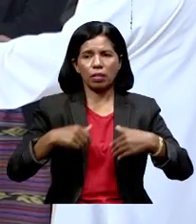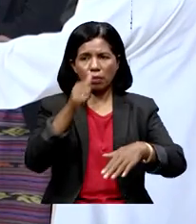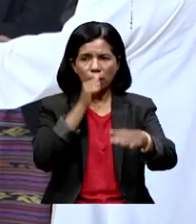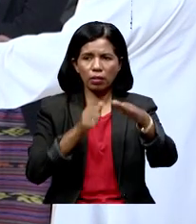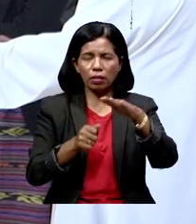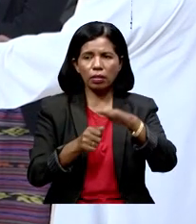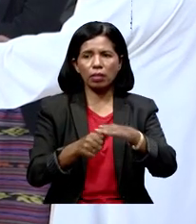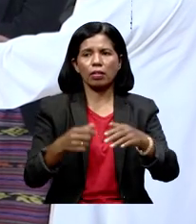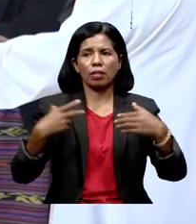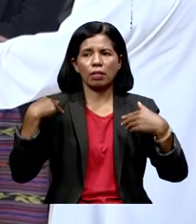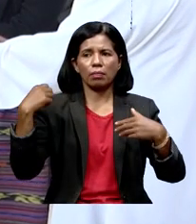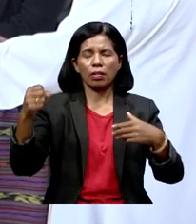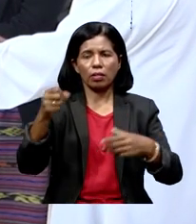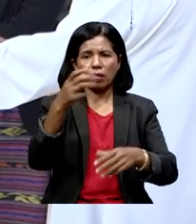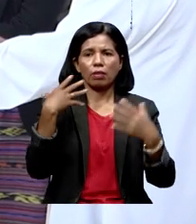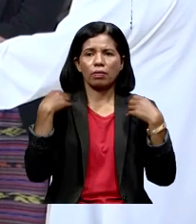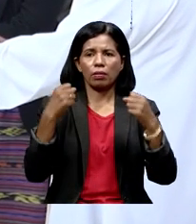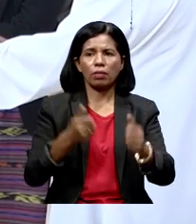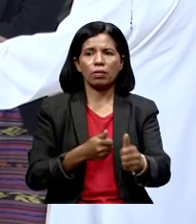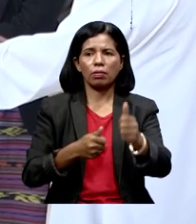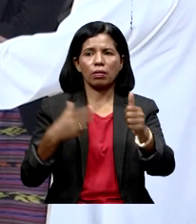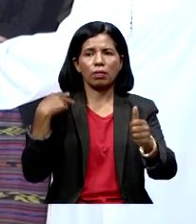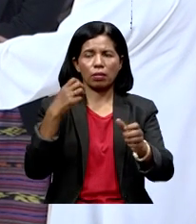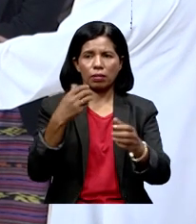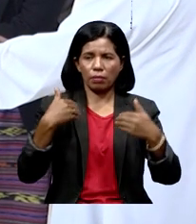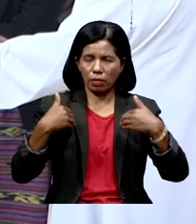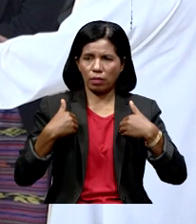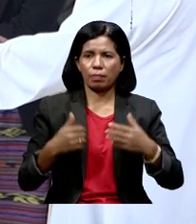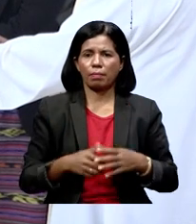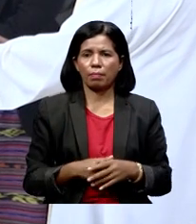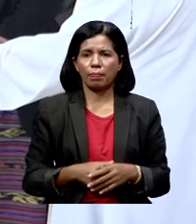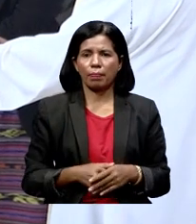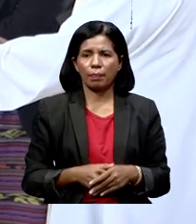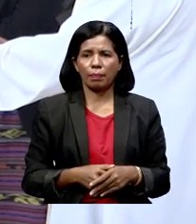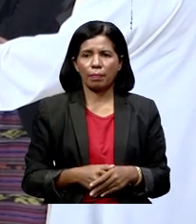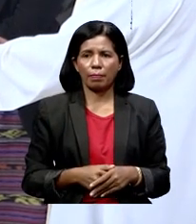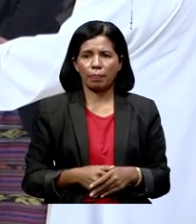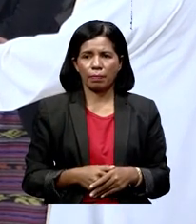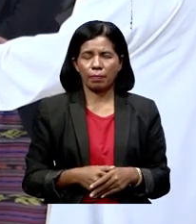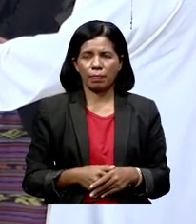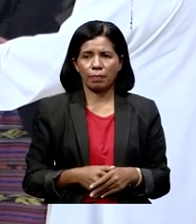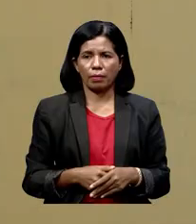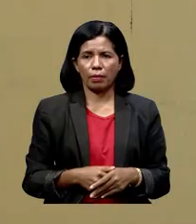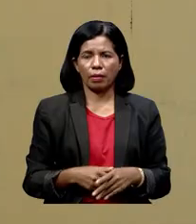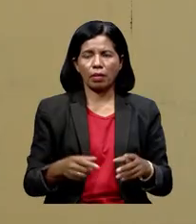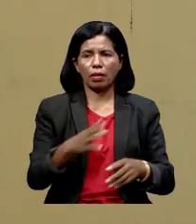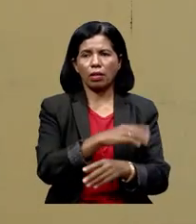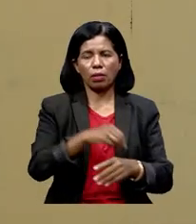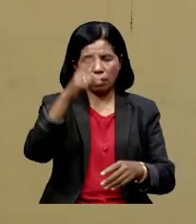bel e recbit no força tuir competência nebemaka iha. Na como sabedoria, com